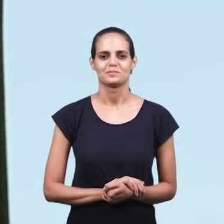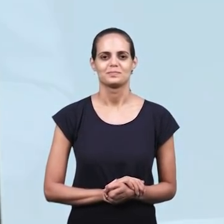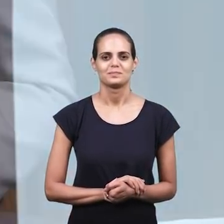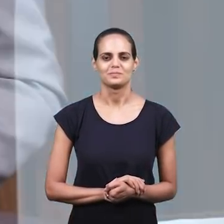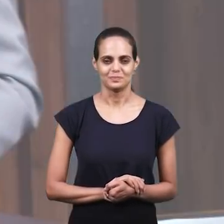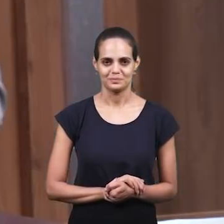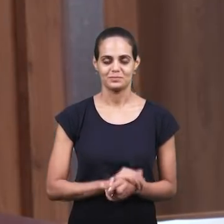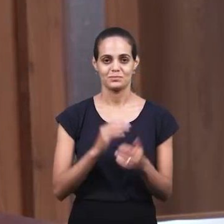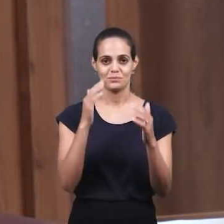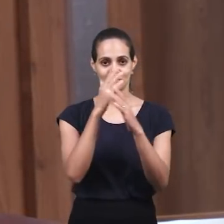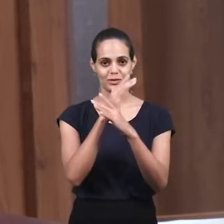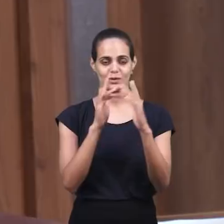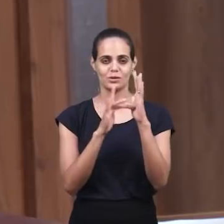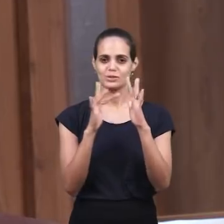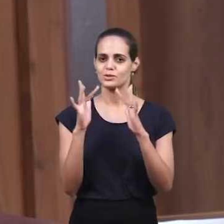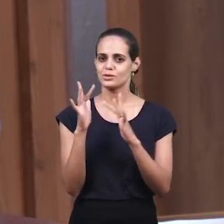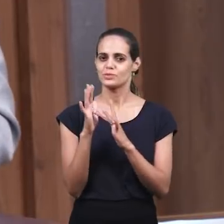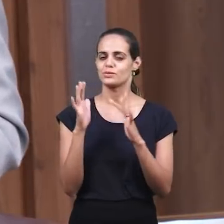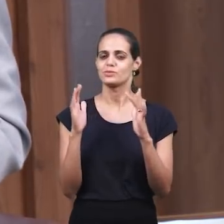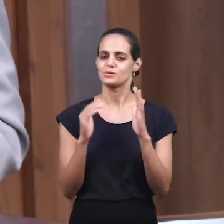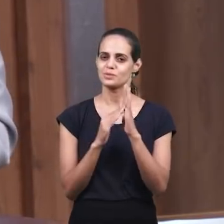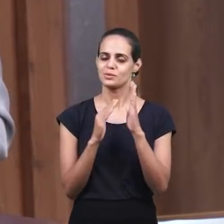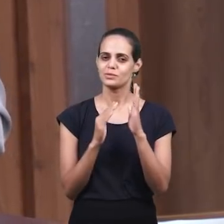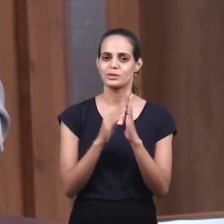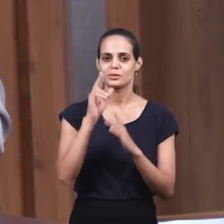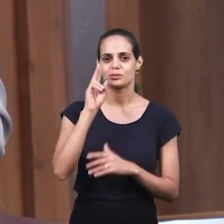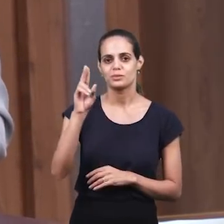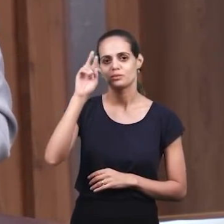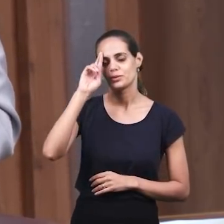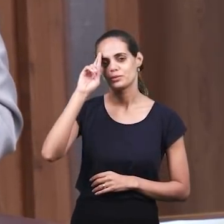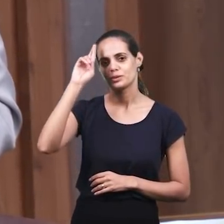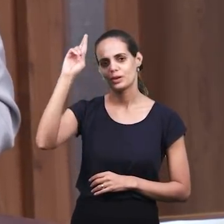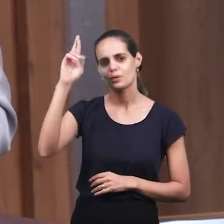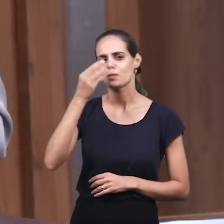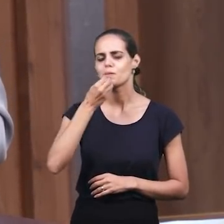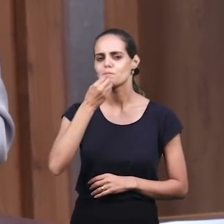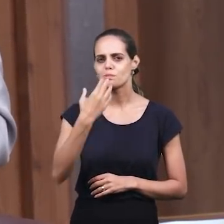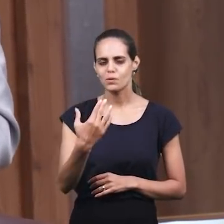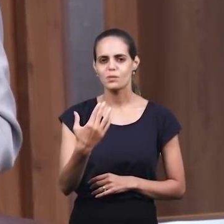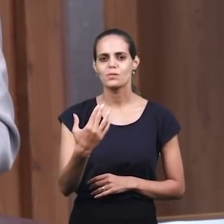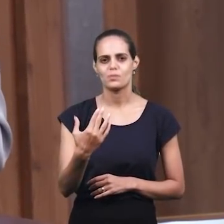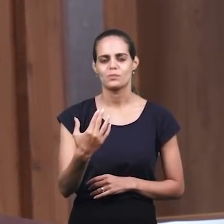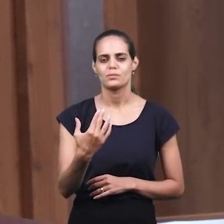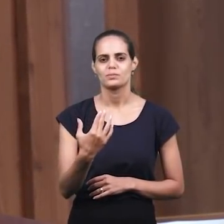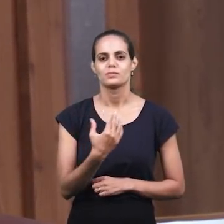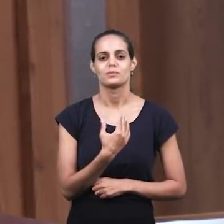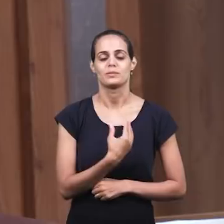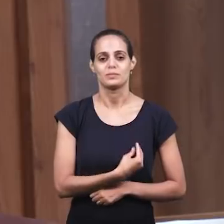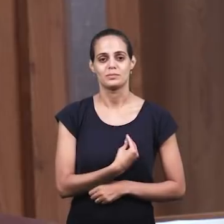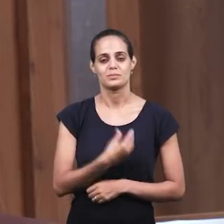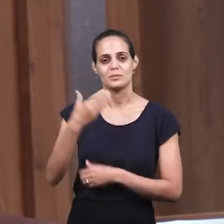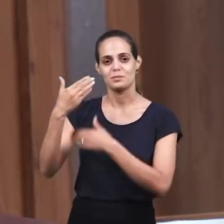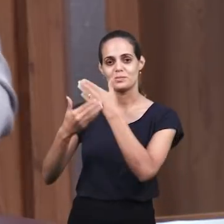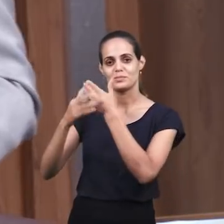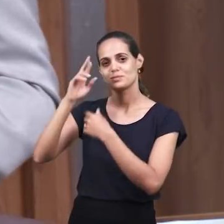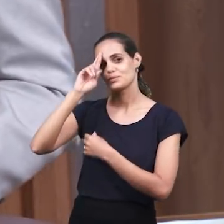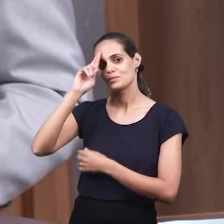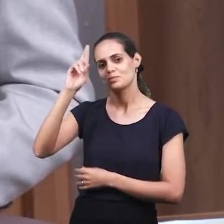eterna. Glória a Jesus, louvado seja o nome do Senhor. Como é bom estar na presença do Senhor, né? Que coisa maravilhosa.